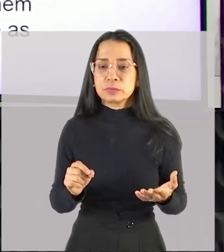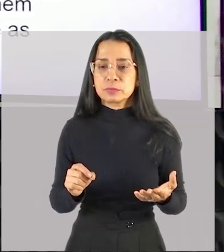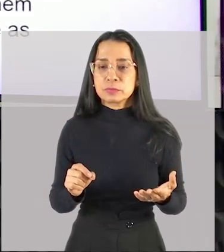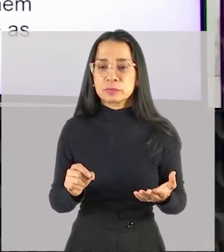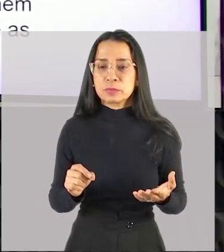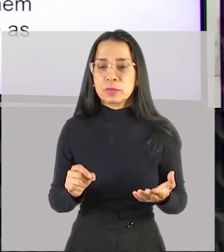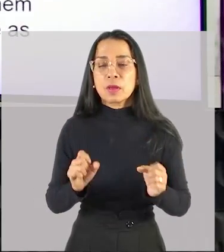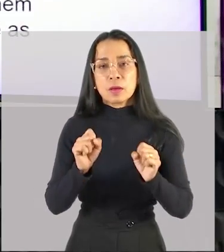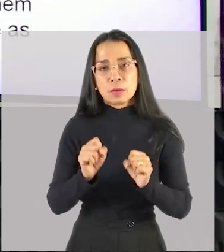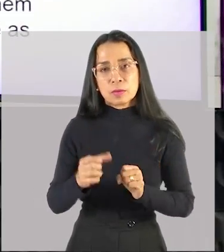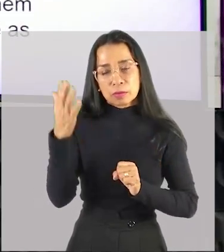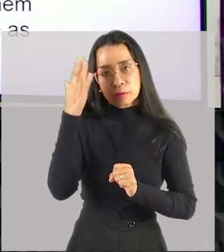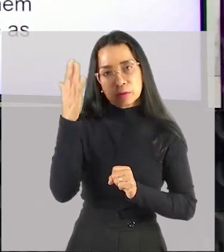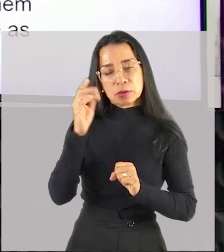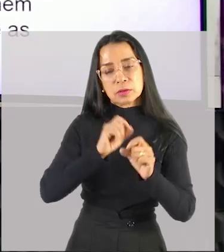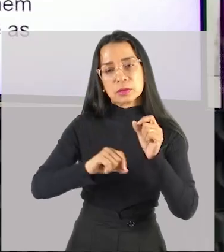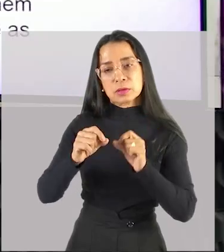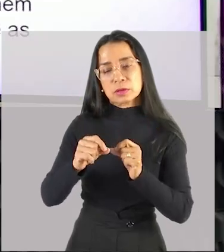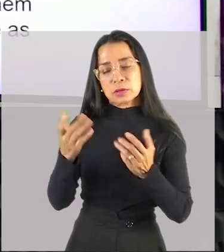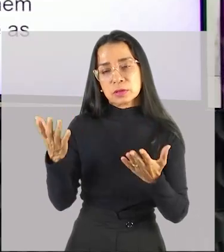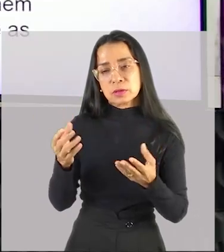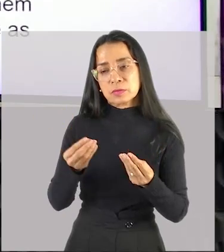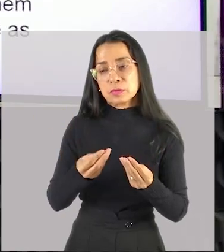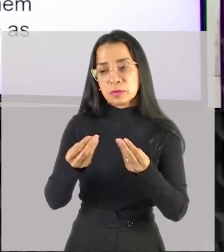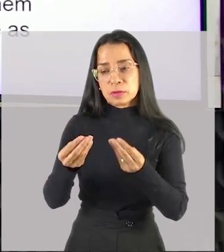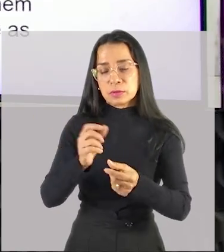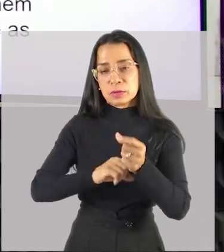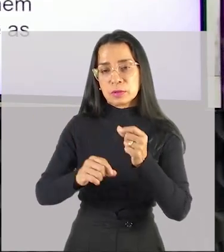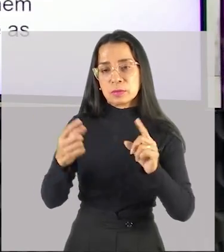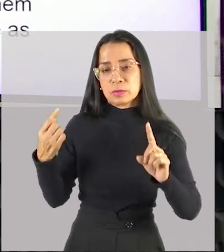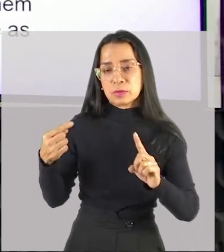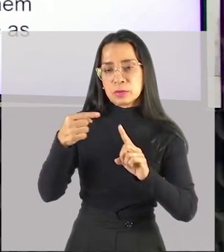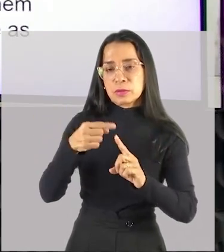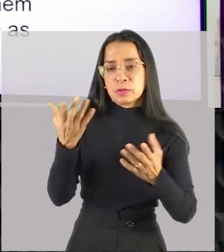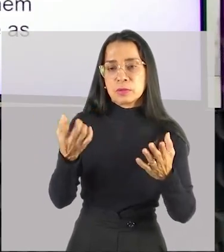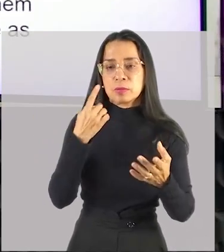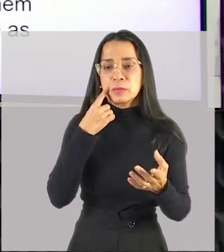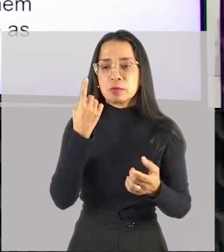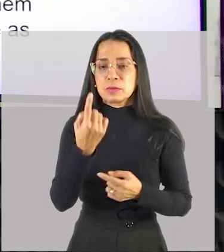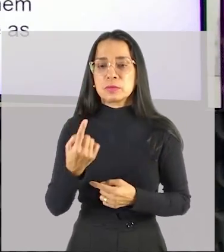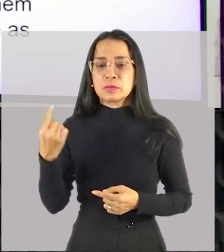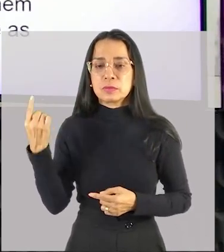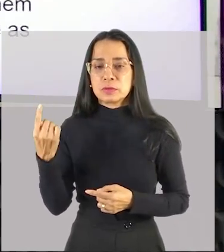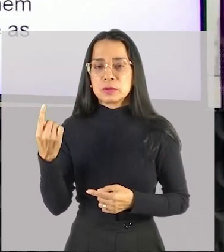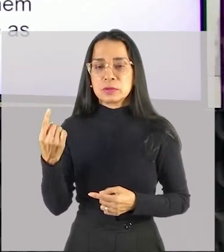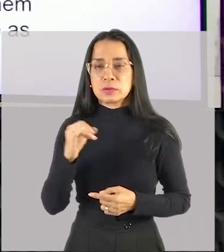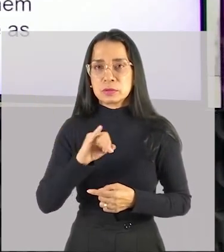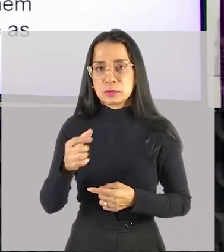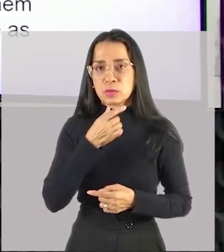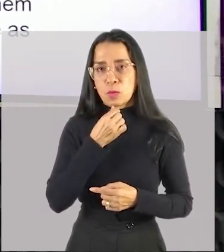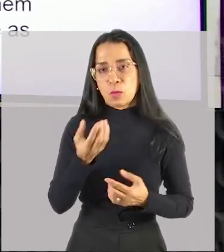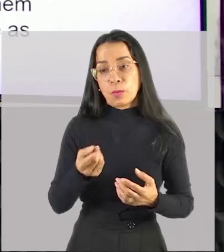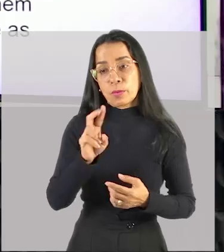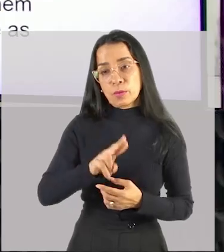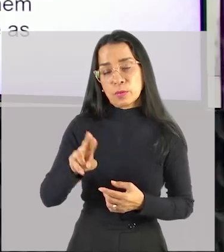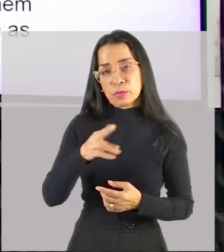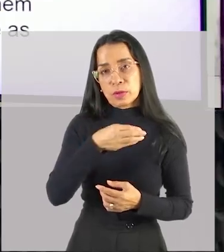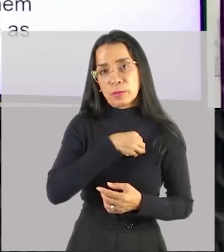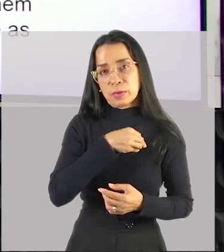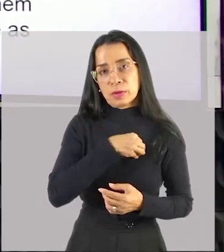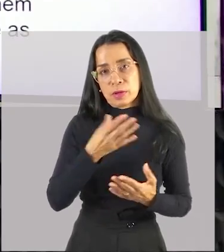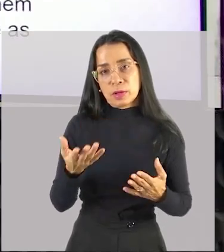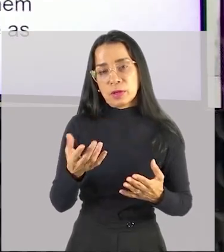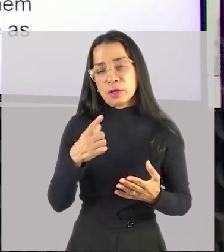Pode-se compreender, então, que ela foi concedida ao homem para esse fim, considerando-se que, se o homem usar para pecar,